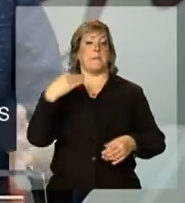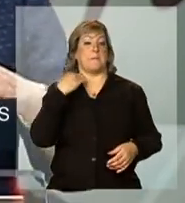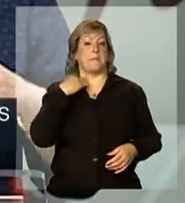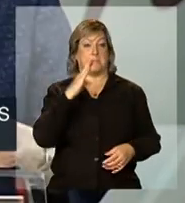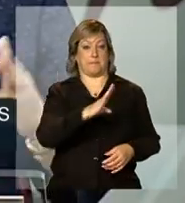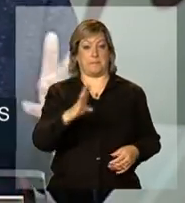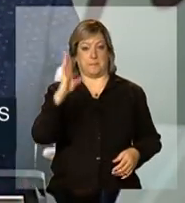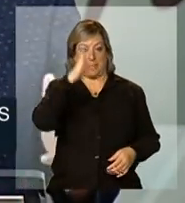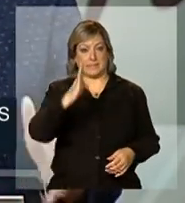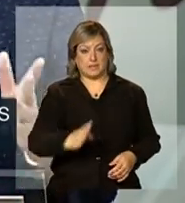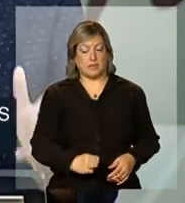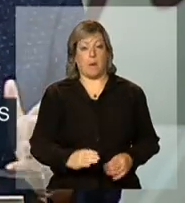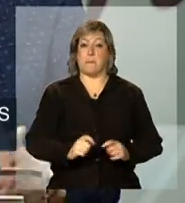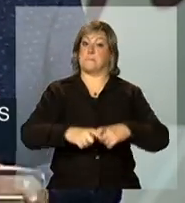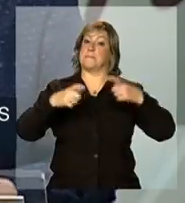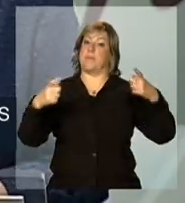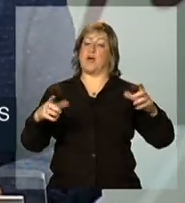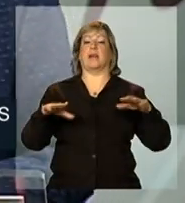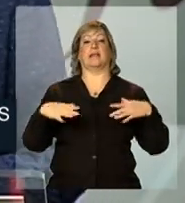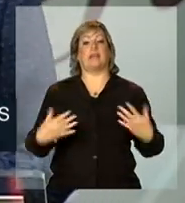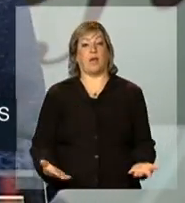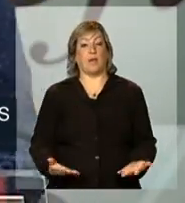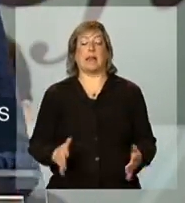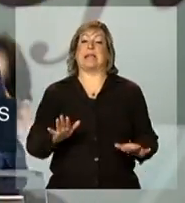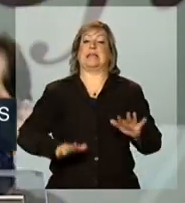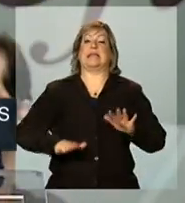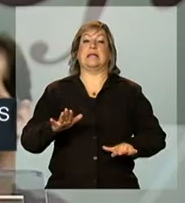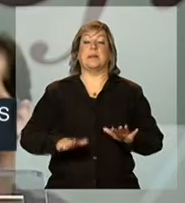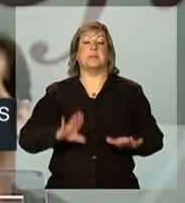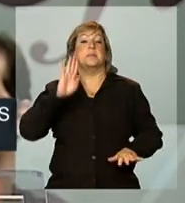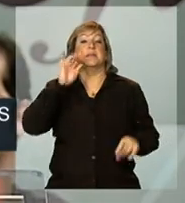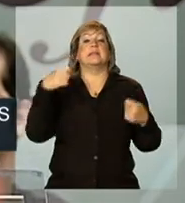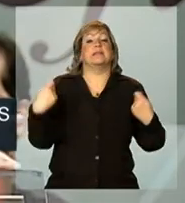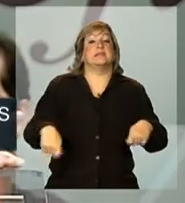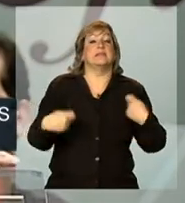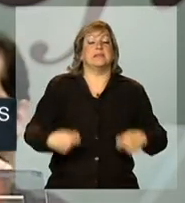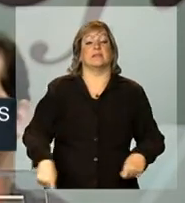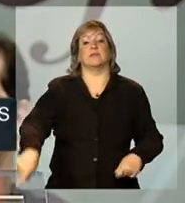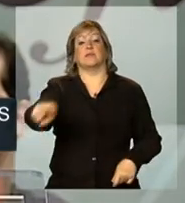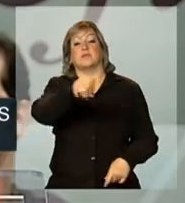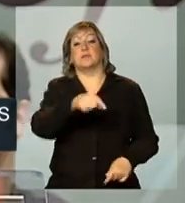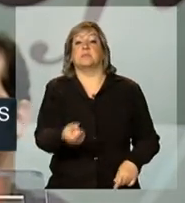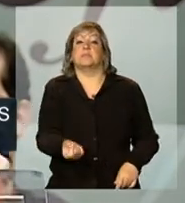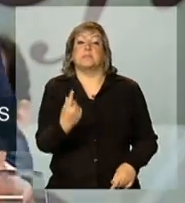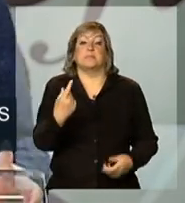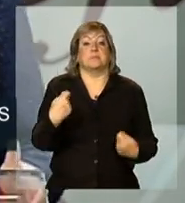Brasil são maiores, então, depende da demanda que aparecer.